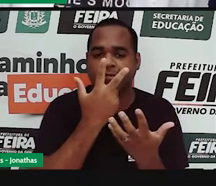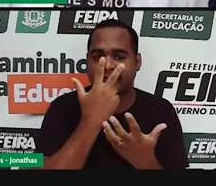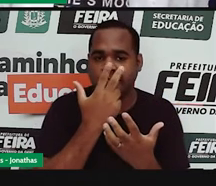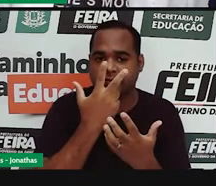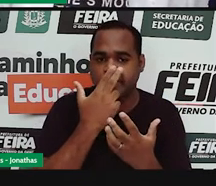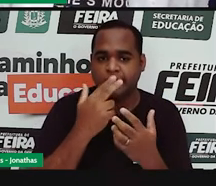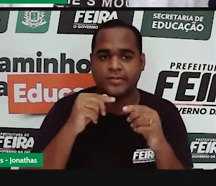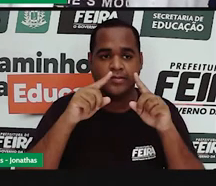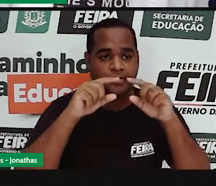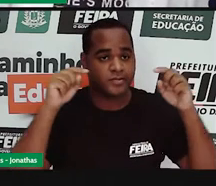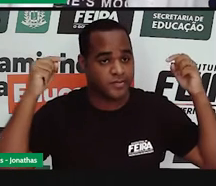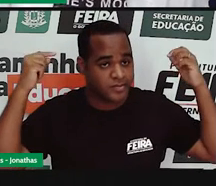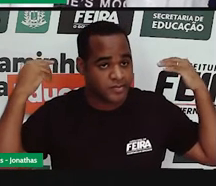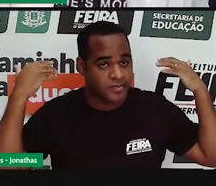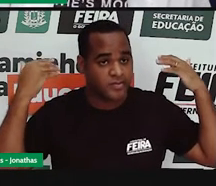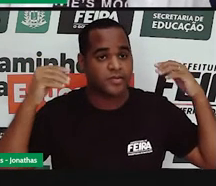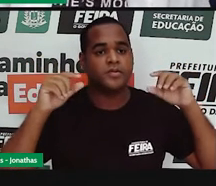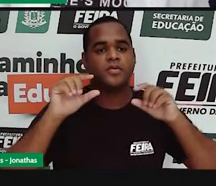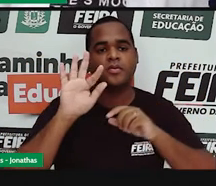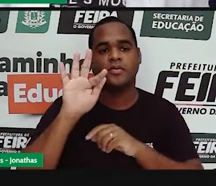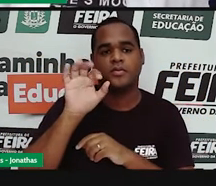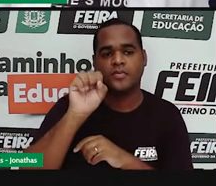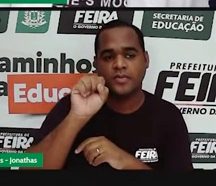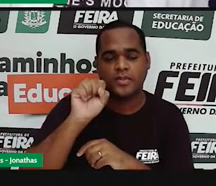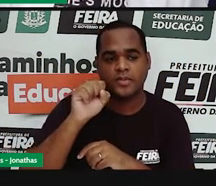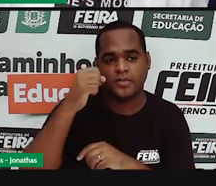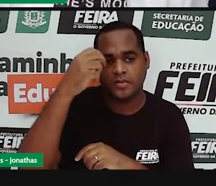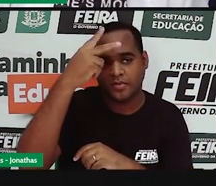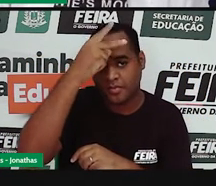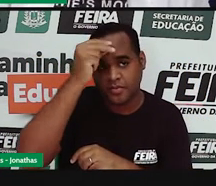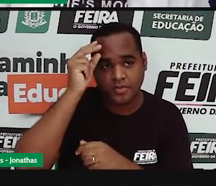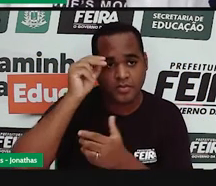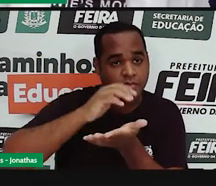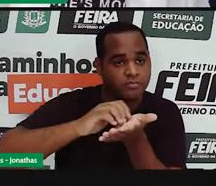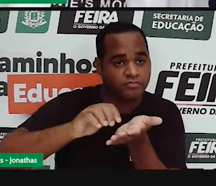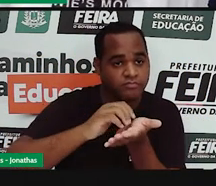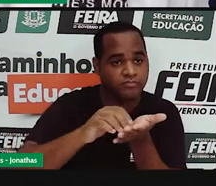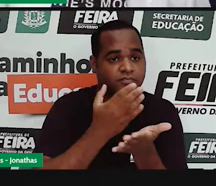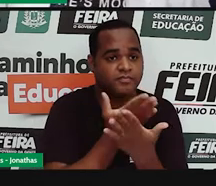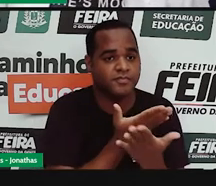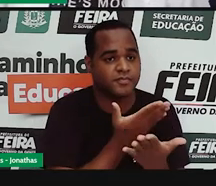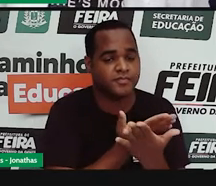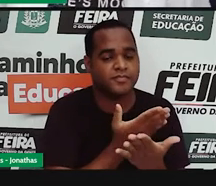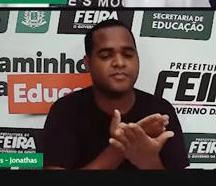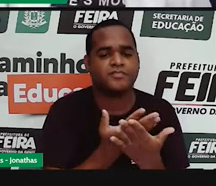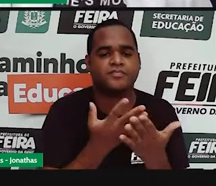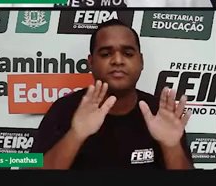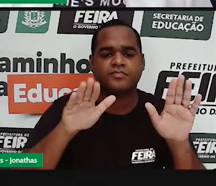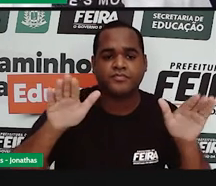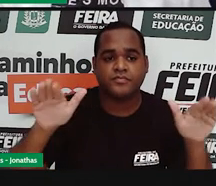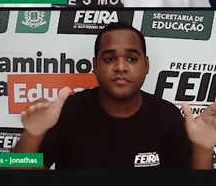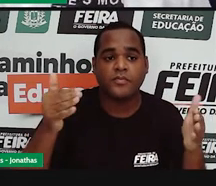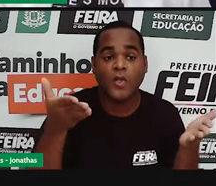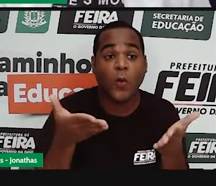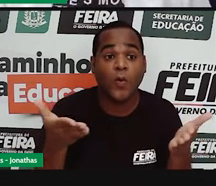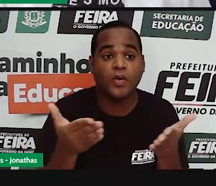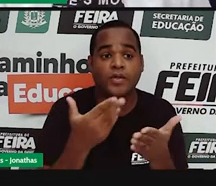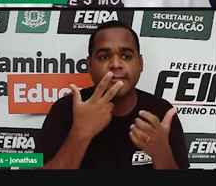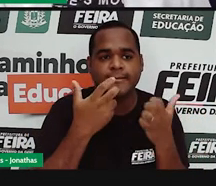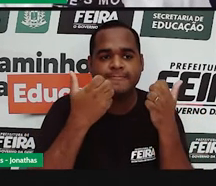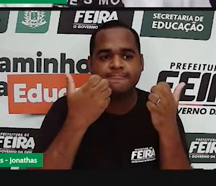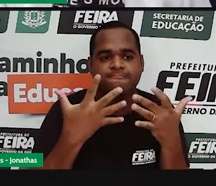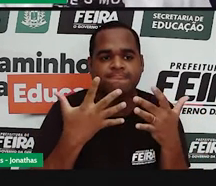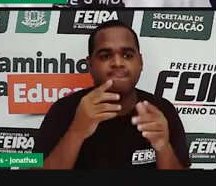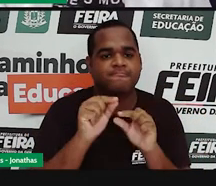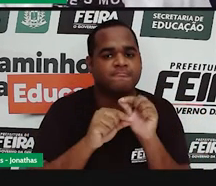alguns logotipos do município de Feira e da Secretaria de Educação. Pessoal, hoje a gente vai conversar